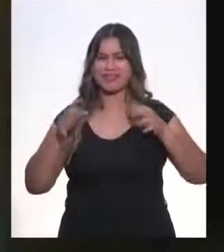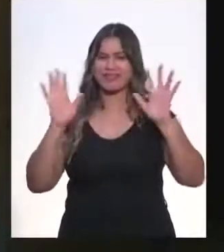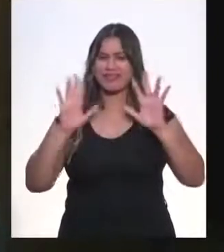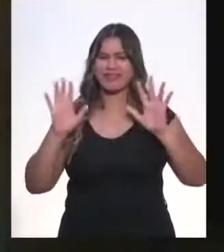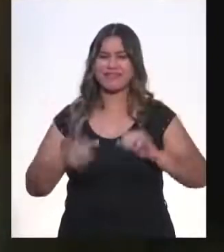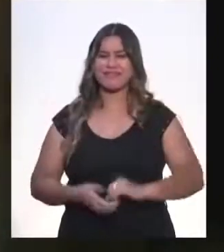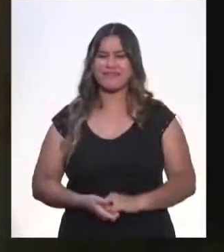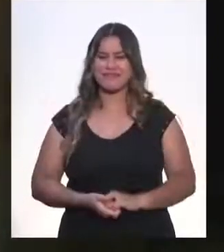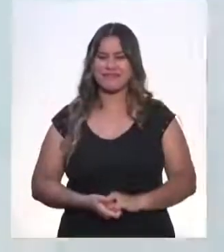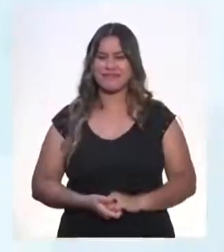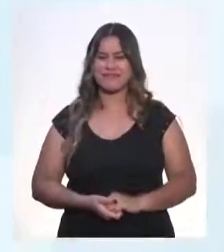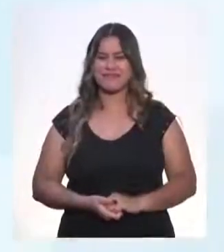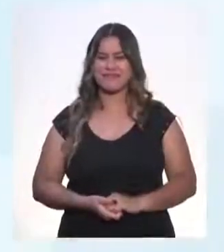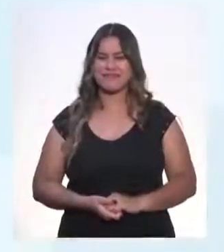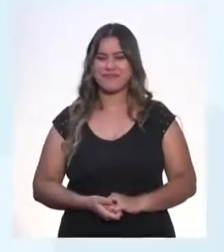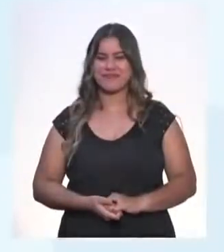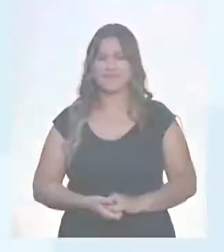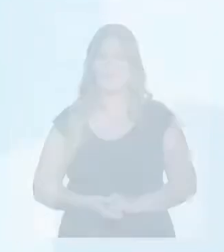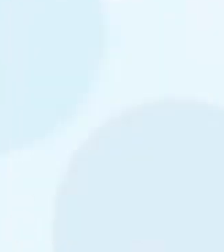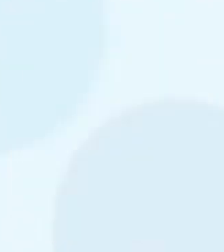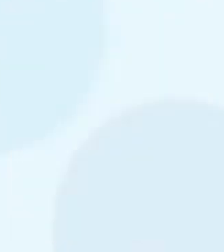já.